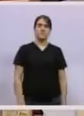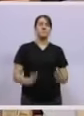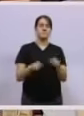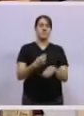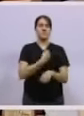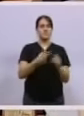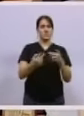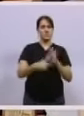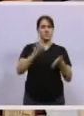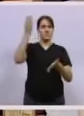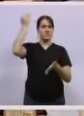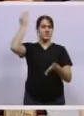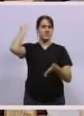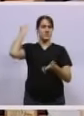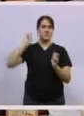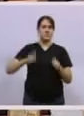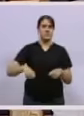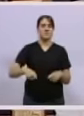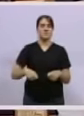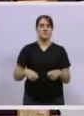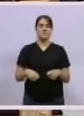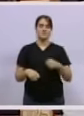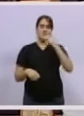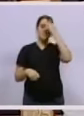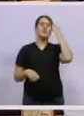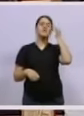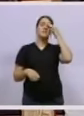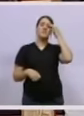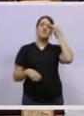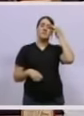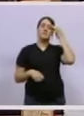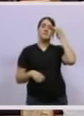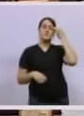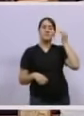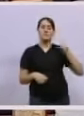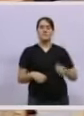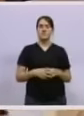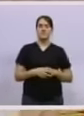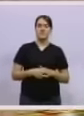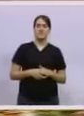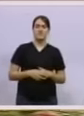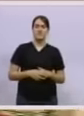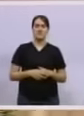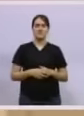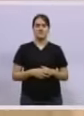antes? Oh, coisinha. Era o nome certo para você.